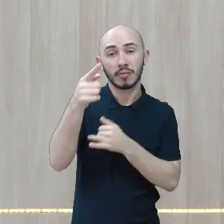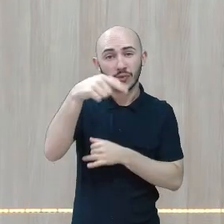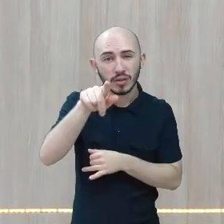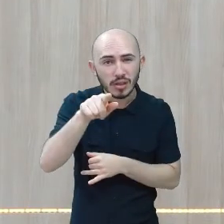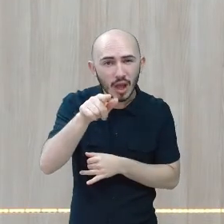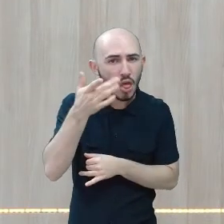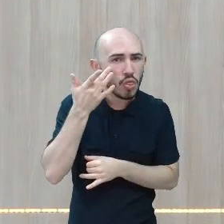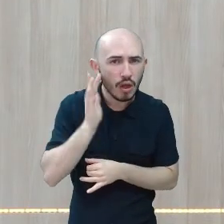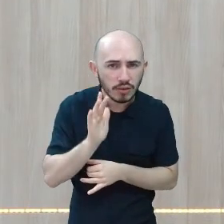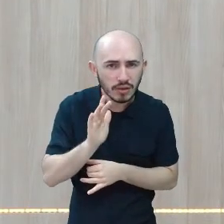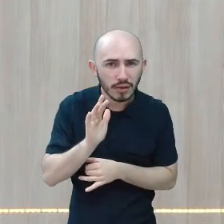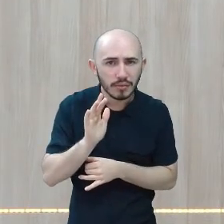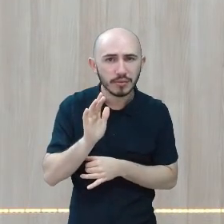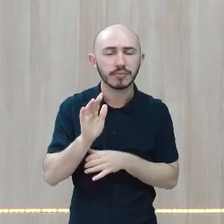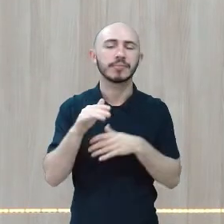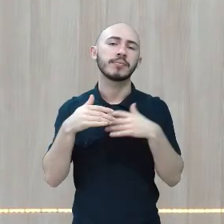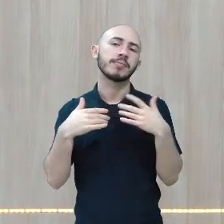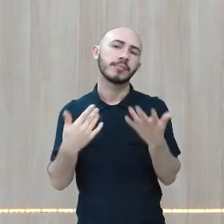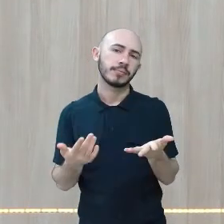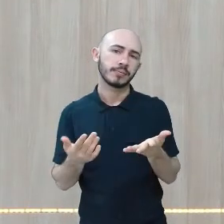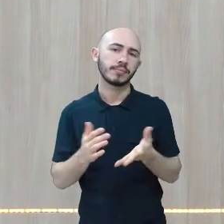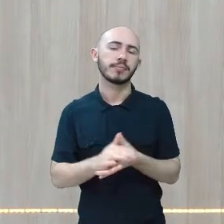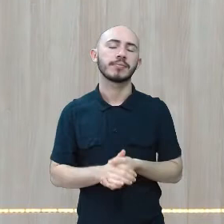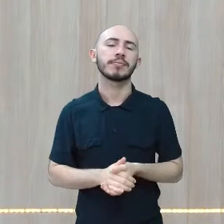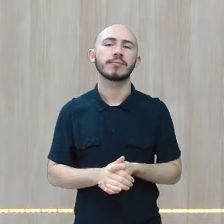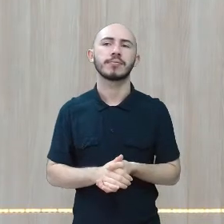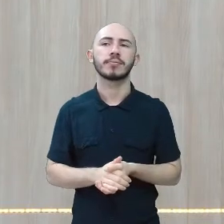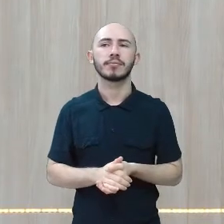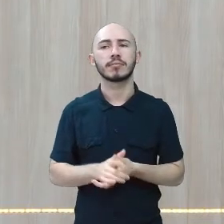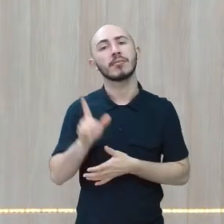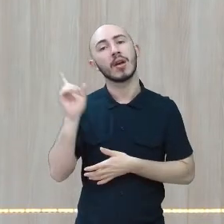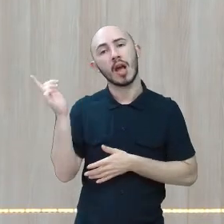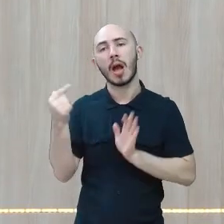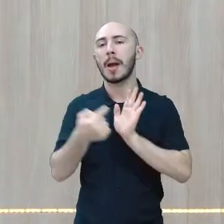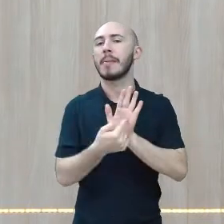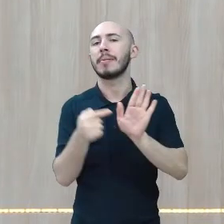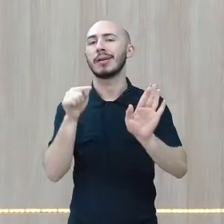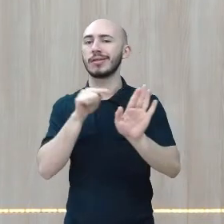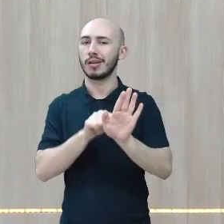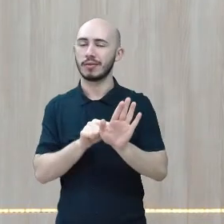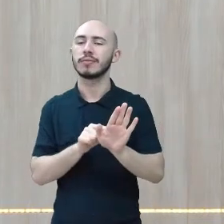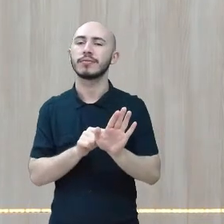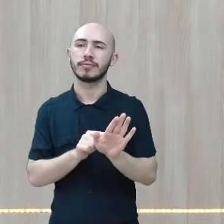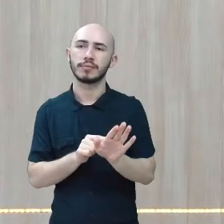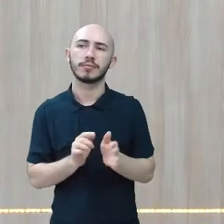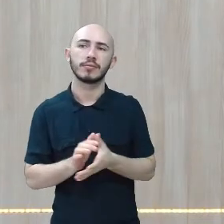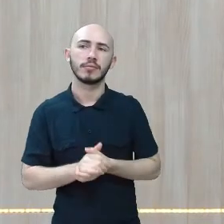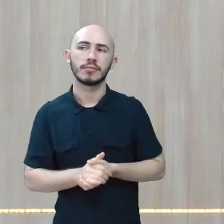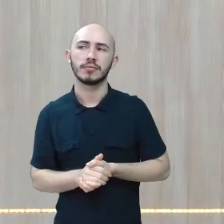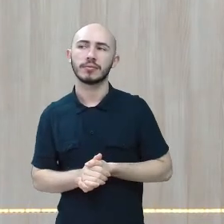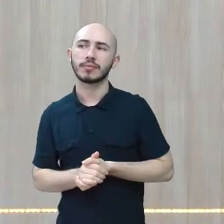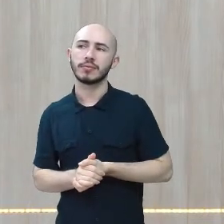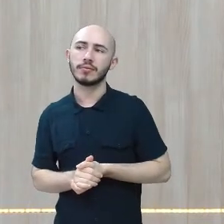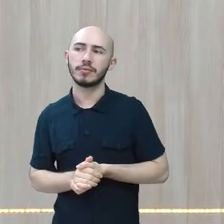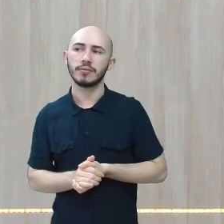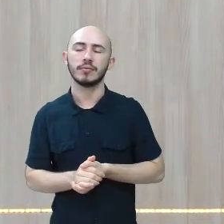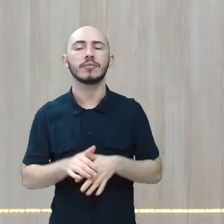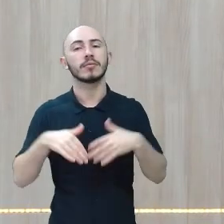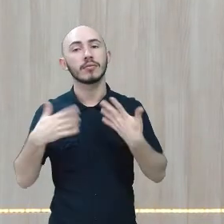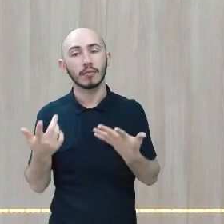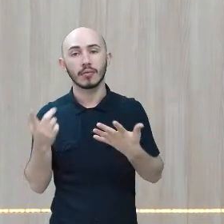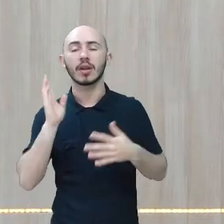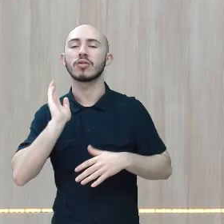for cuidado, ele vai morrer, não é? Mas você não sabe que o amor é uma flor. Você